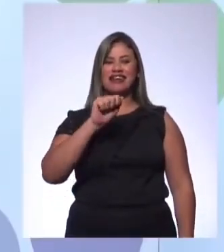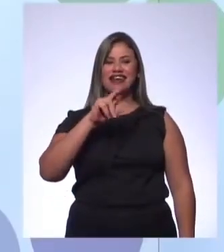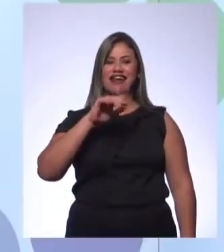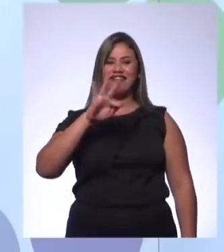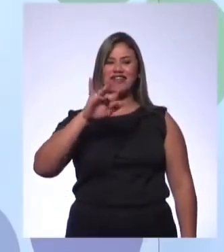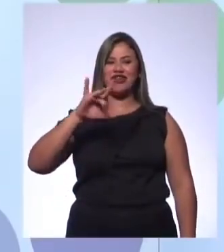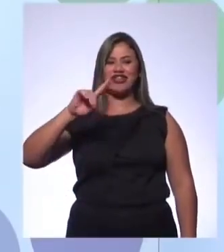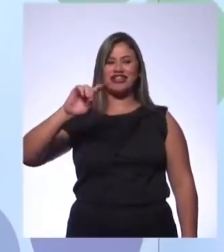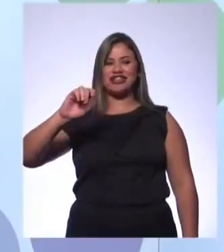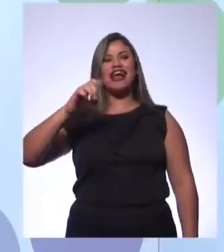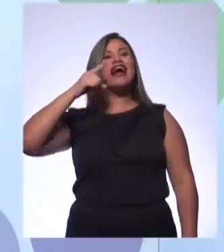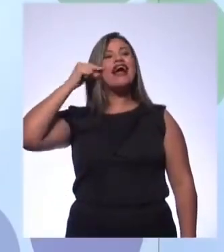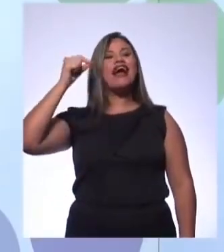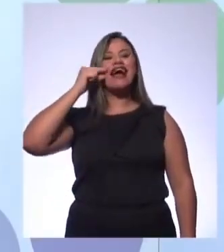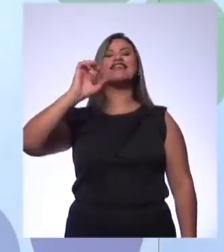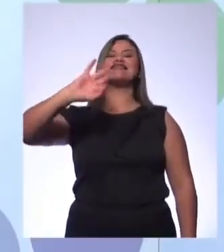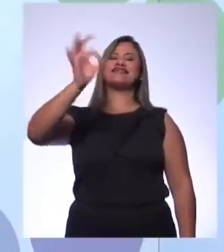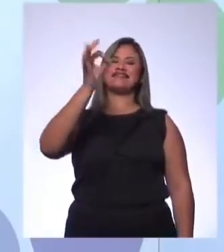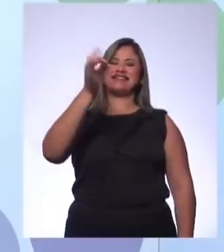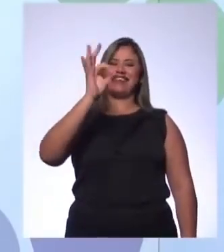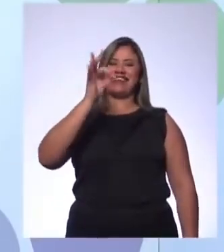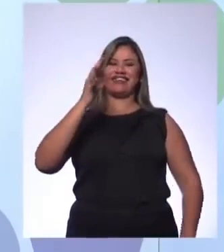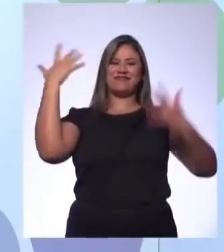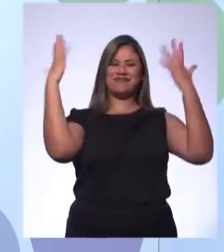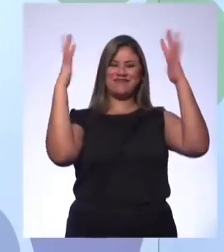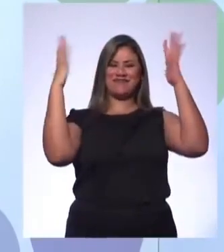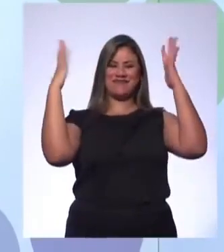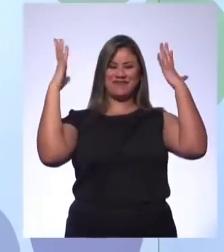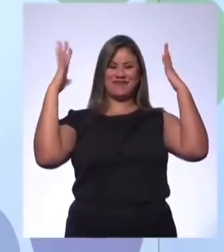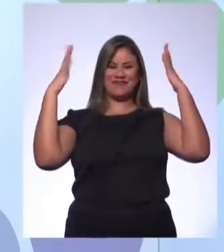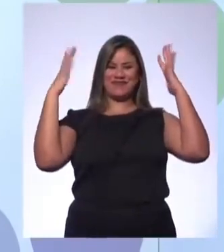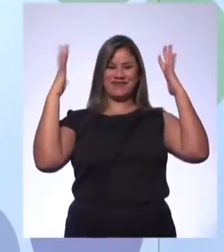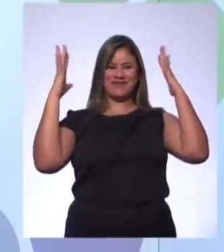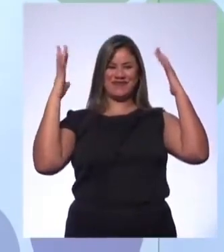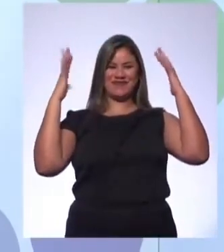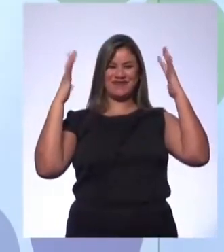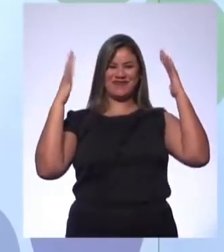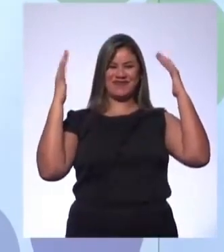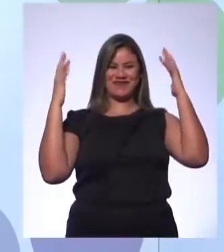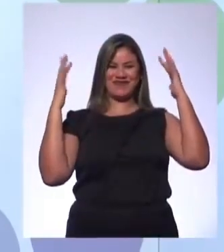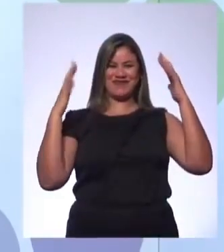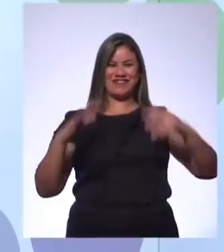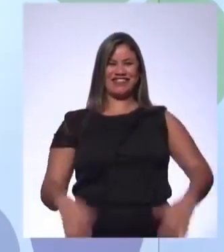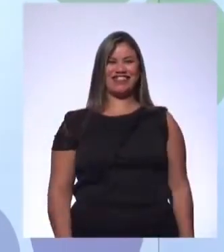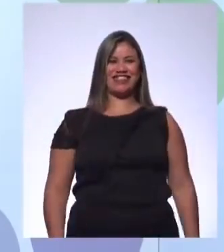Garfield. Garfield? Exato. É isso, acertou. Parabéns. Quem